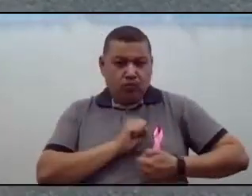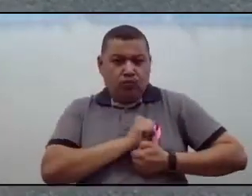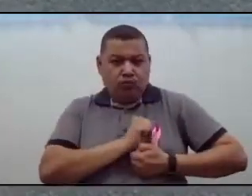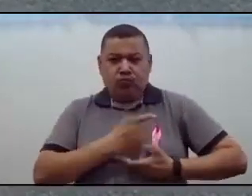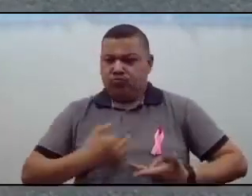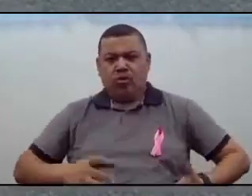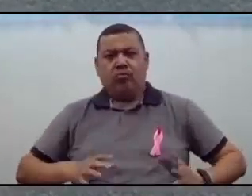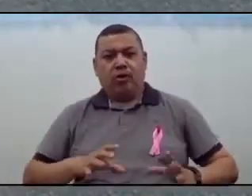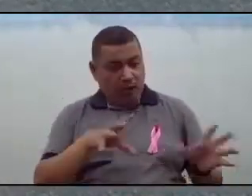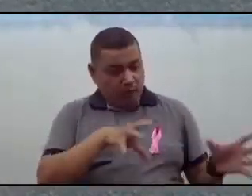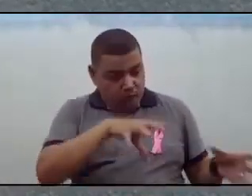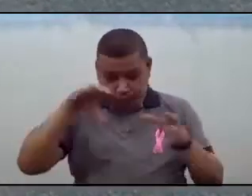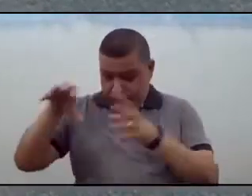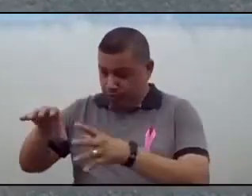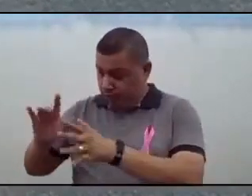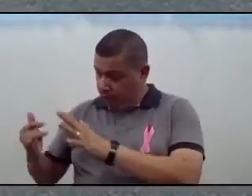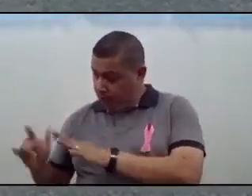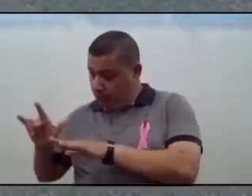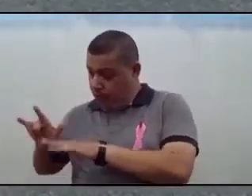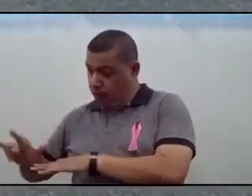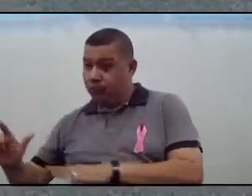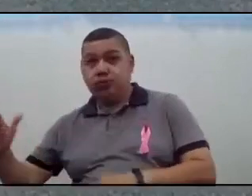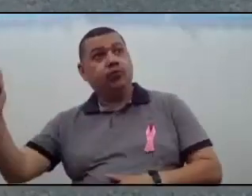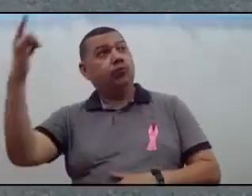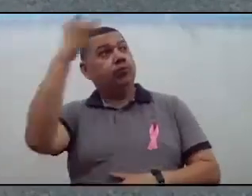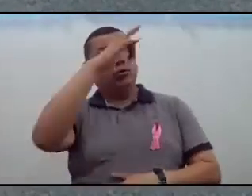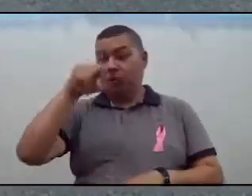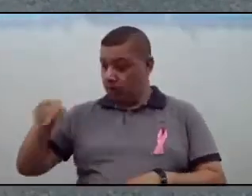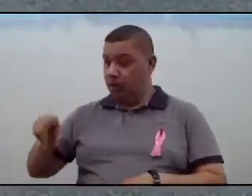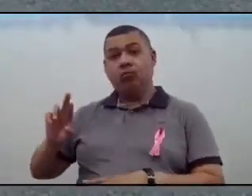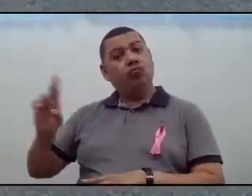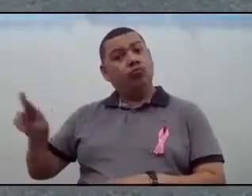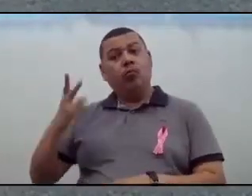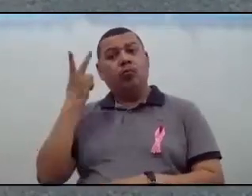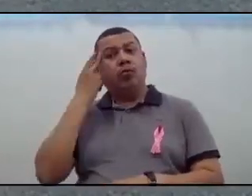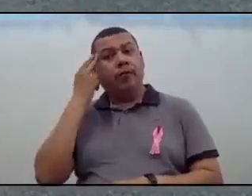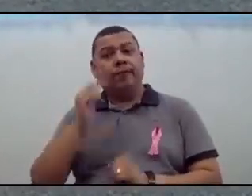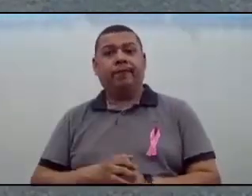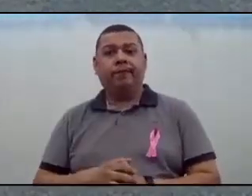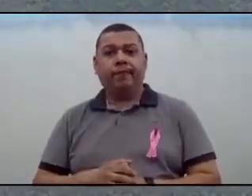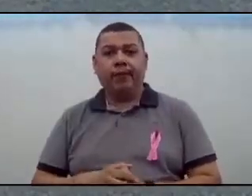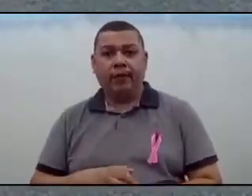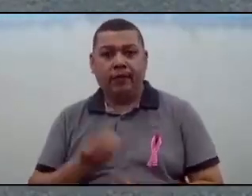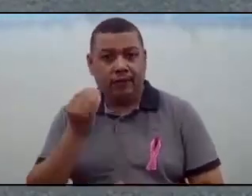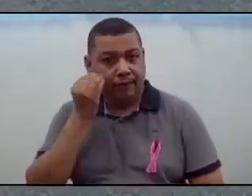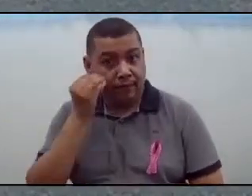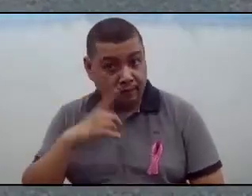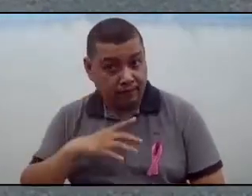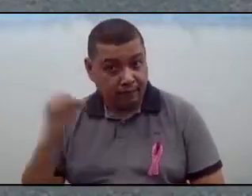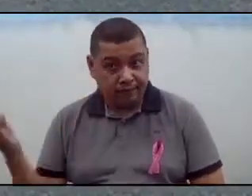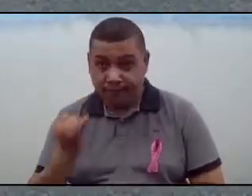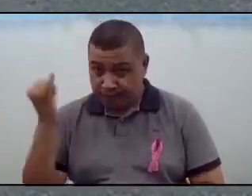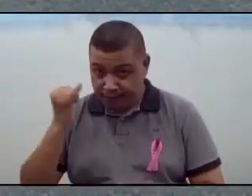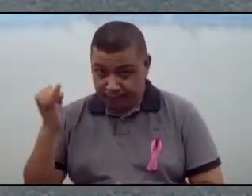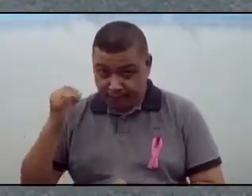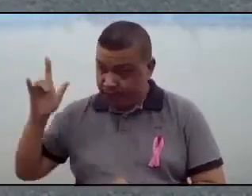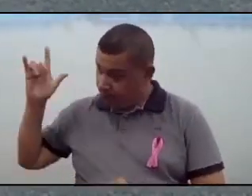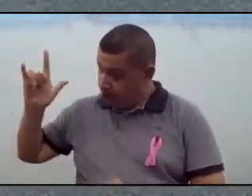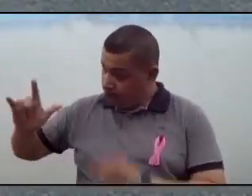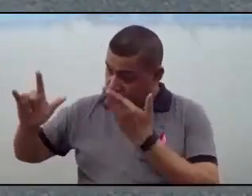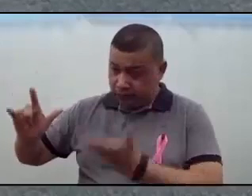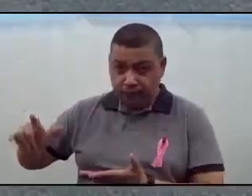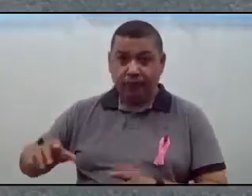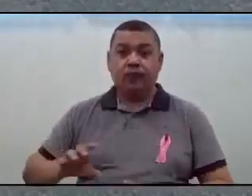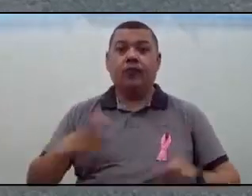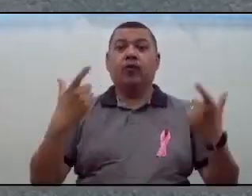necessitem. Para vocês entenderem a importância de um aeroporto numa região, numa cidade como